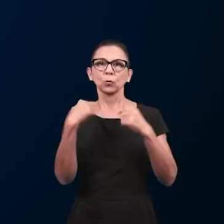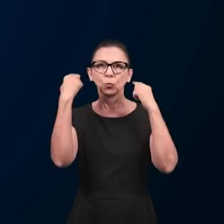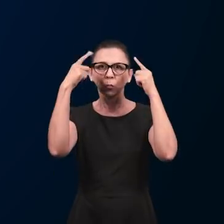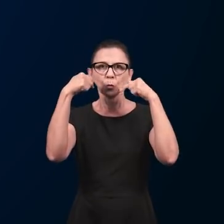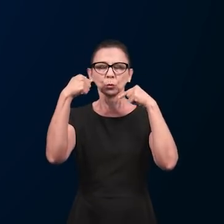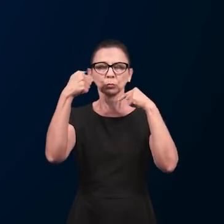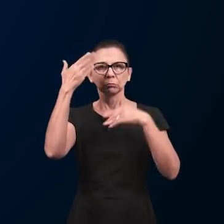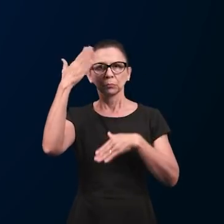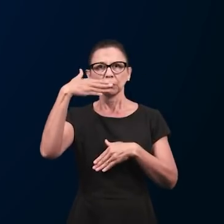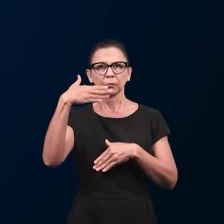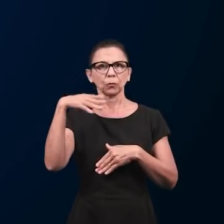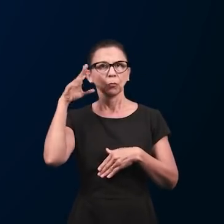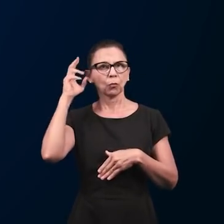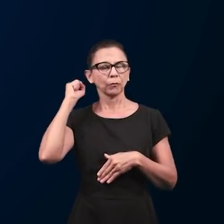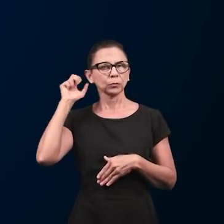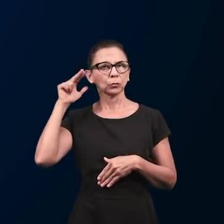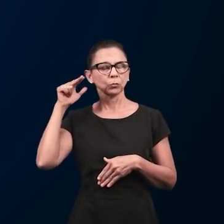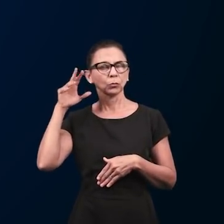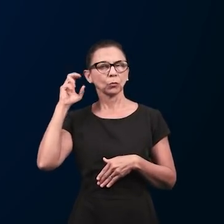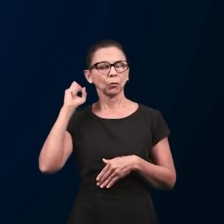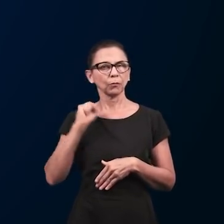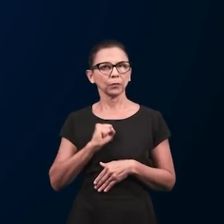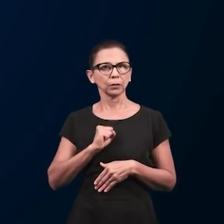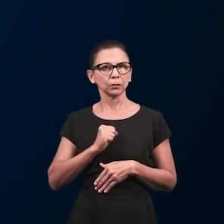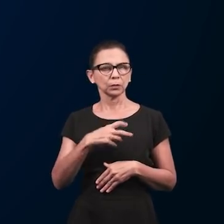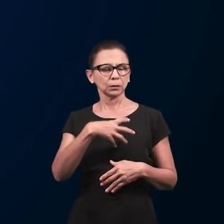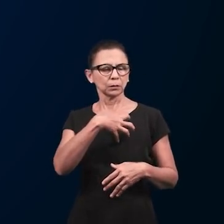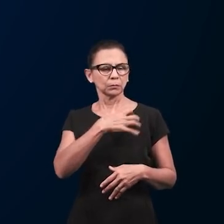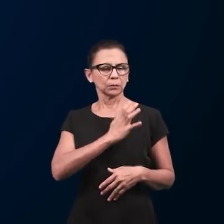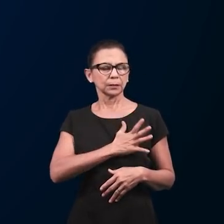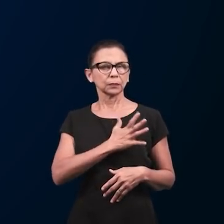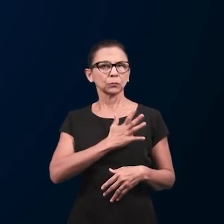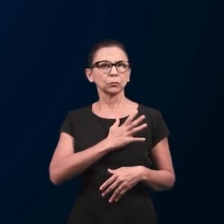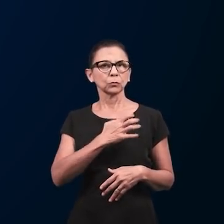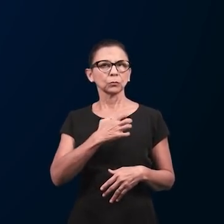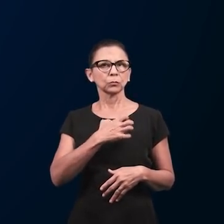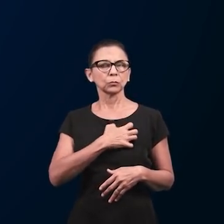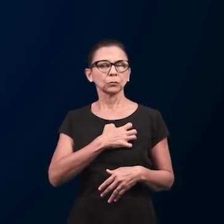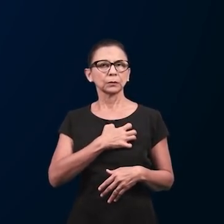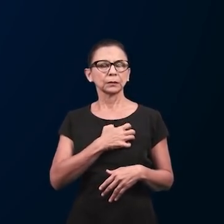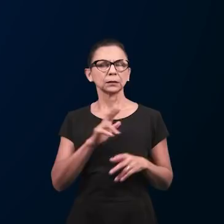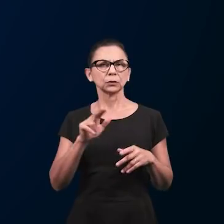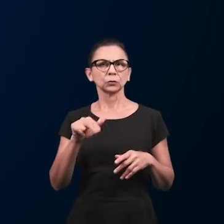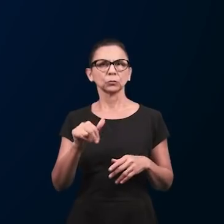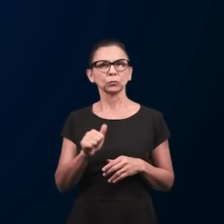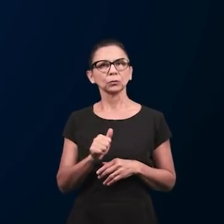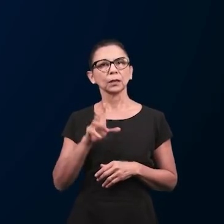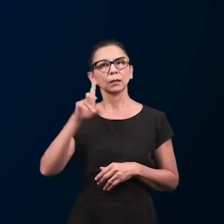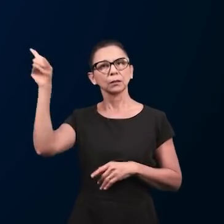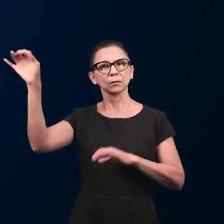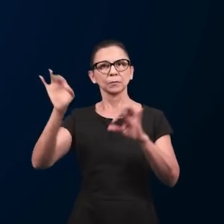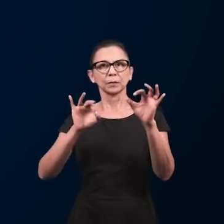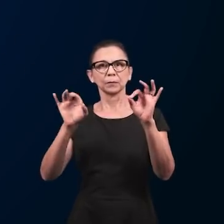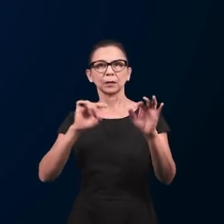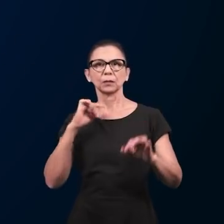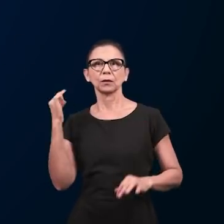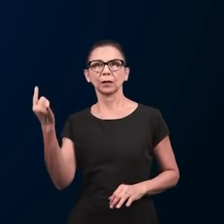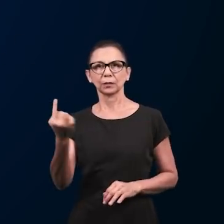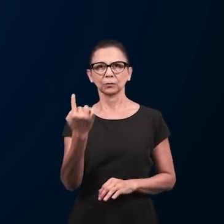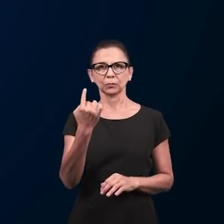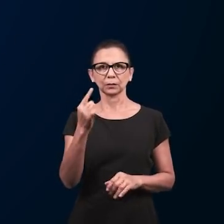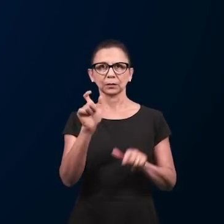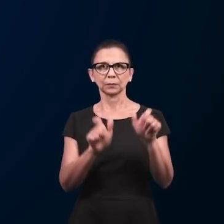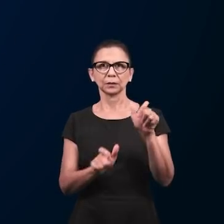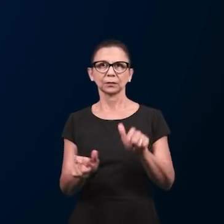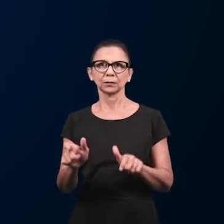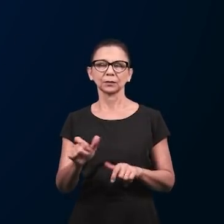que o olho não viu e o ouvido não ouviu, não subiram ao coração do homem, são as que Deus preparou para os que o amam. A